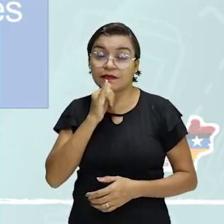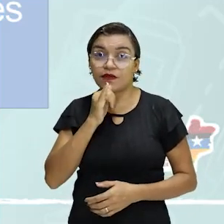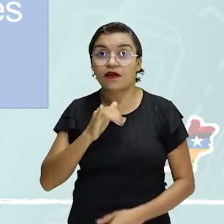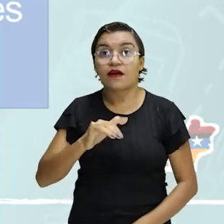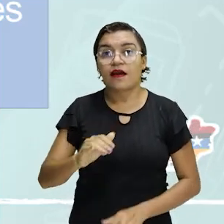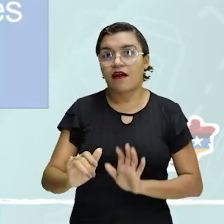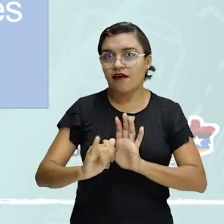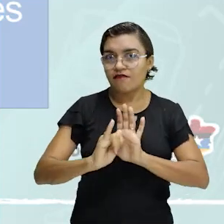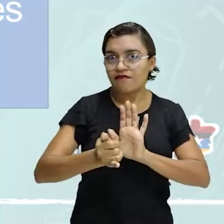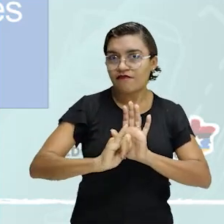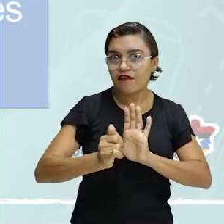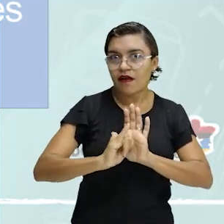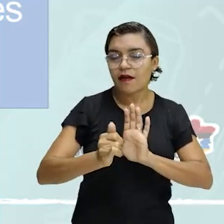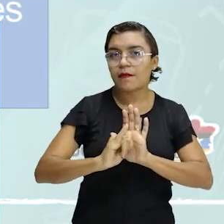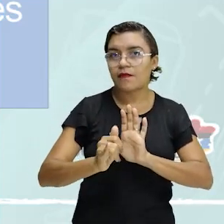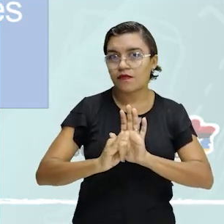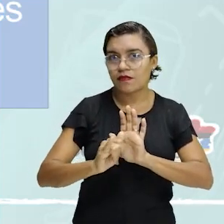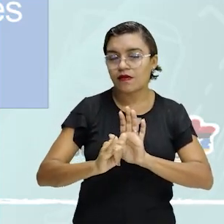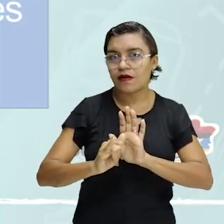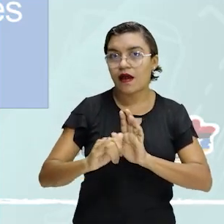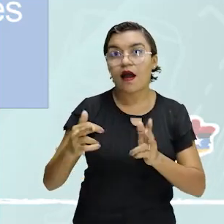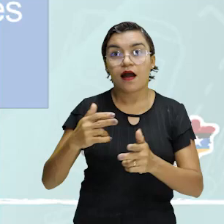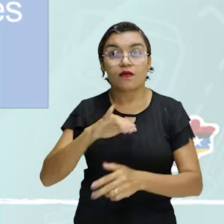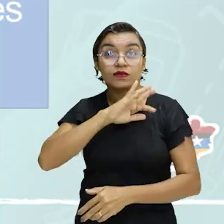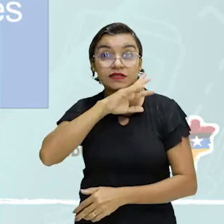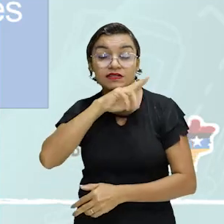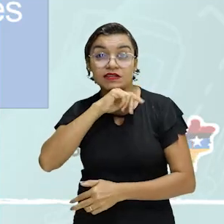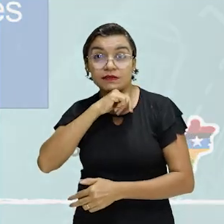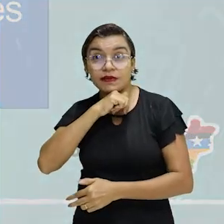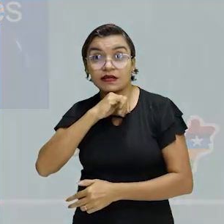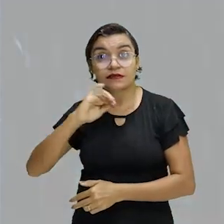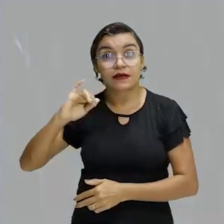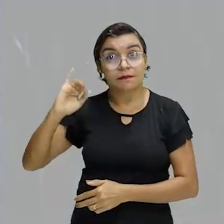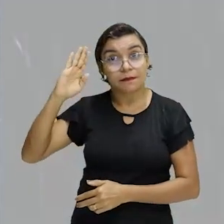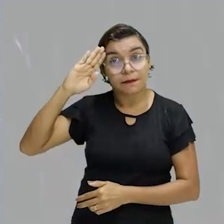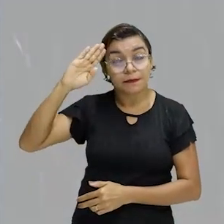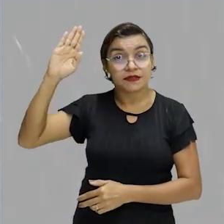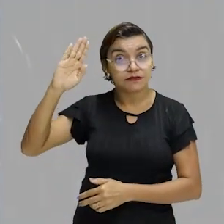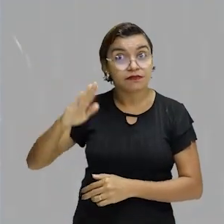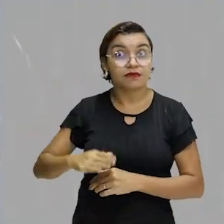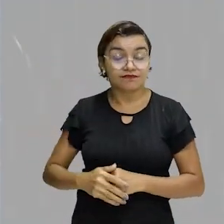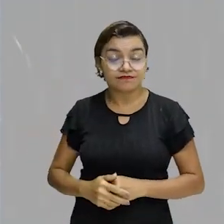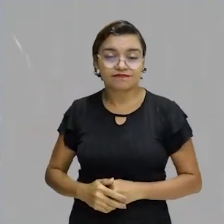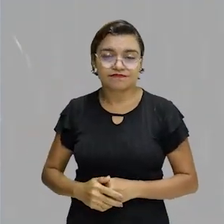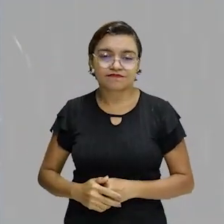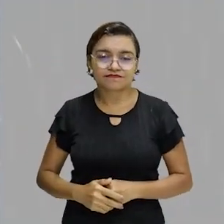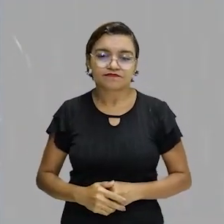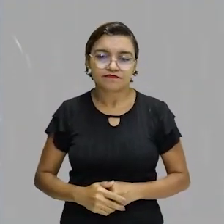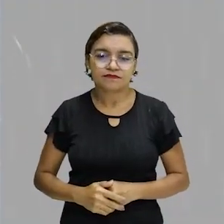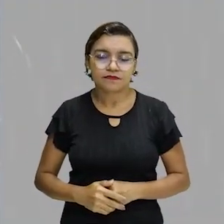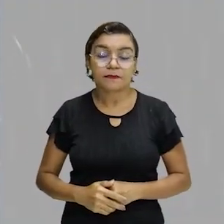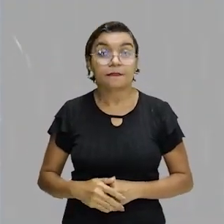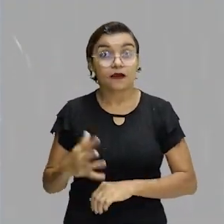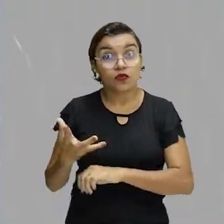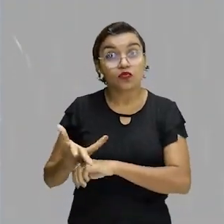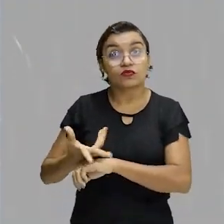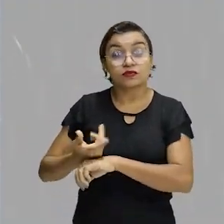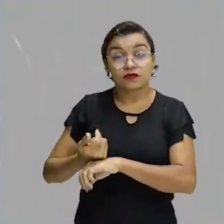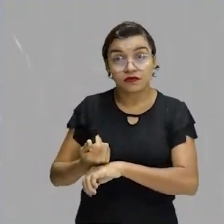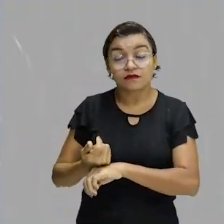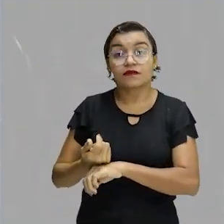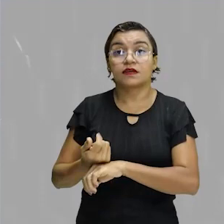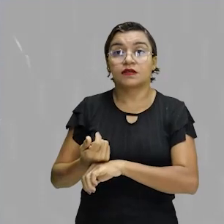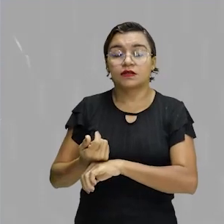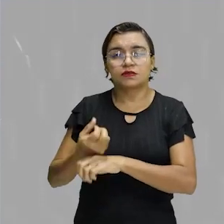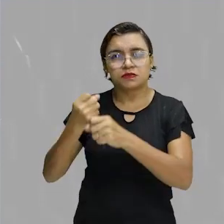os animais são os personagens principais, né? Uma pessoa, um animal, e os eventos giram em